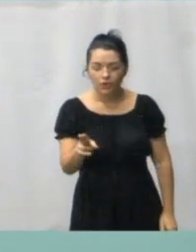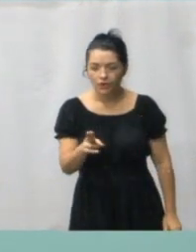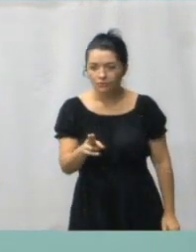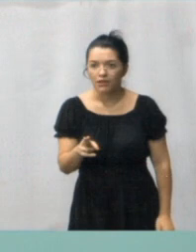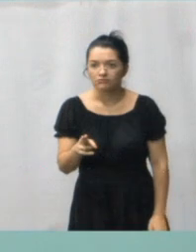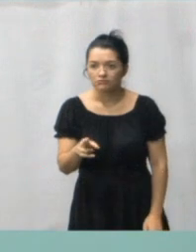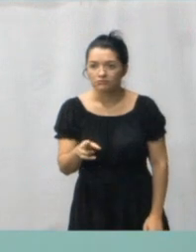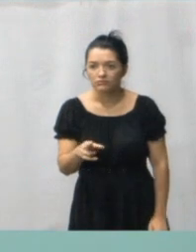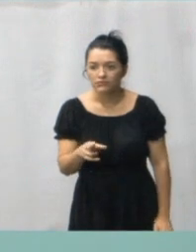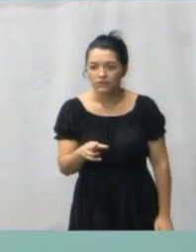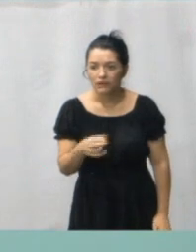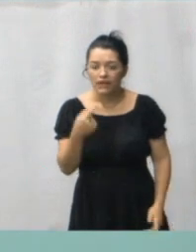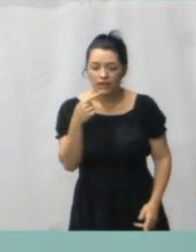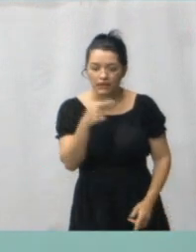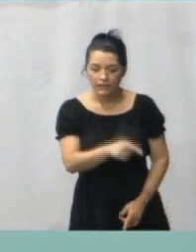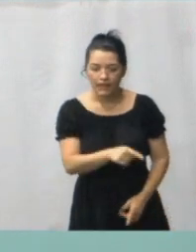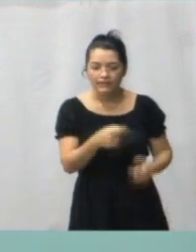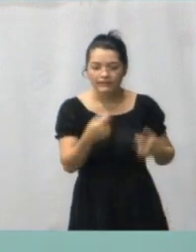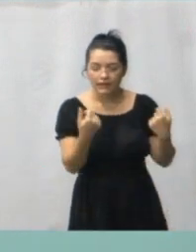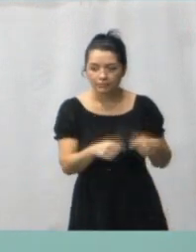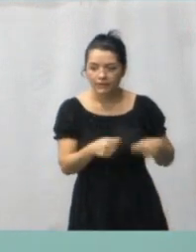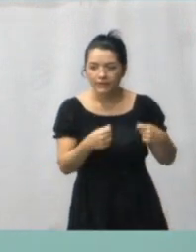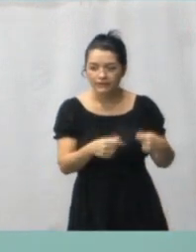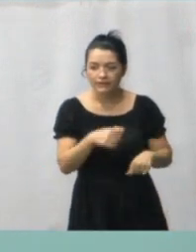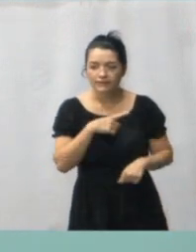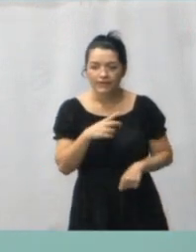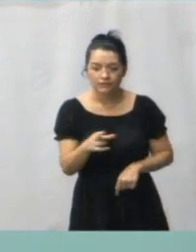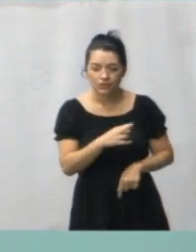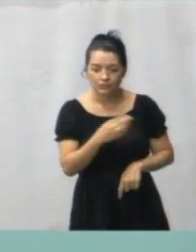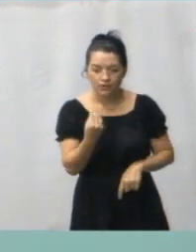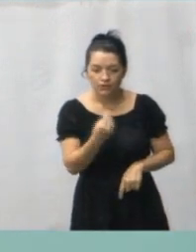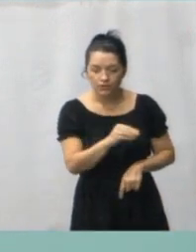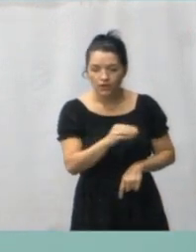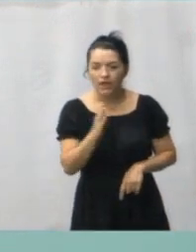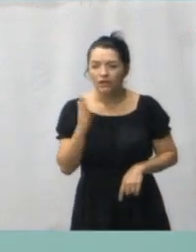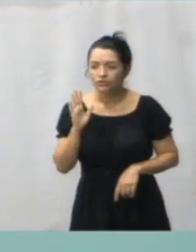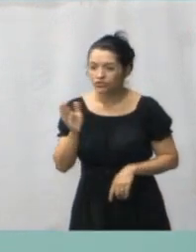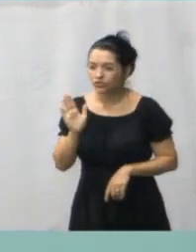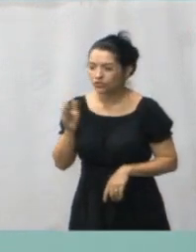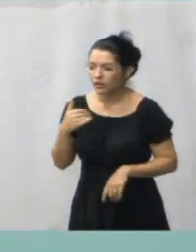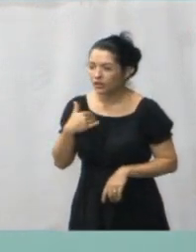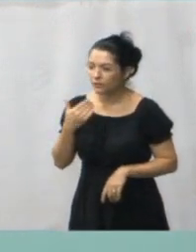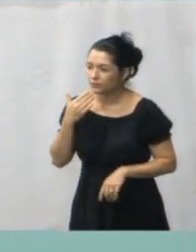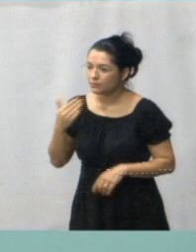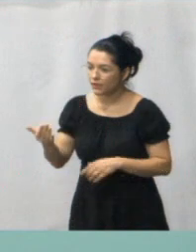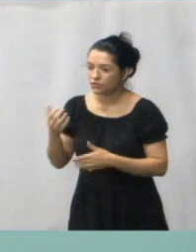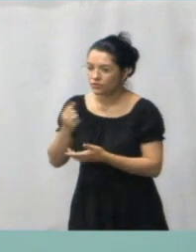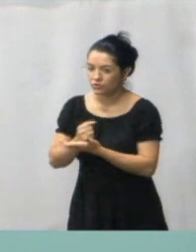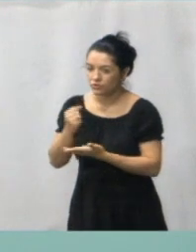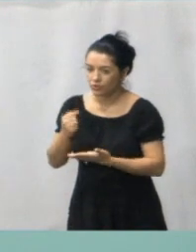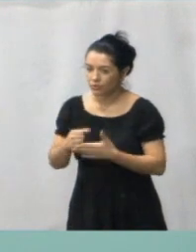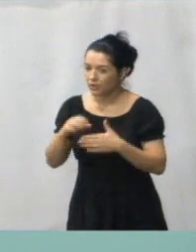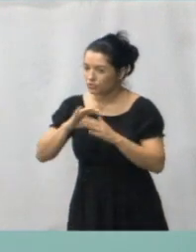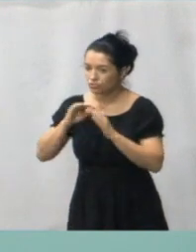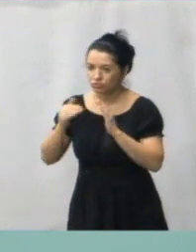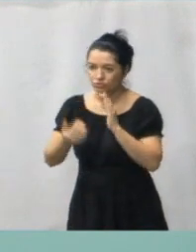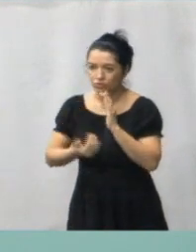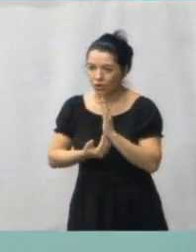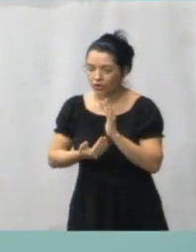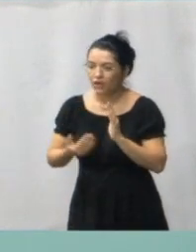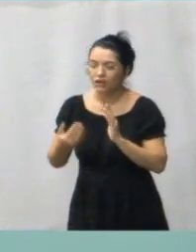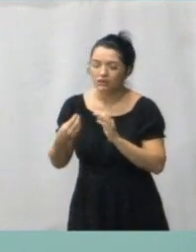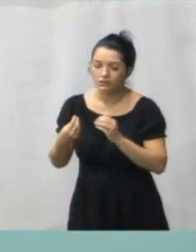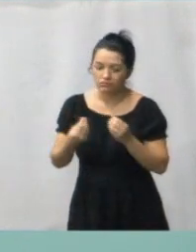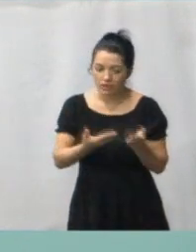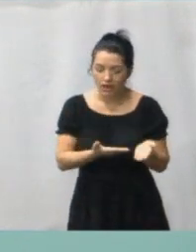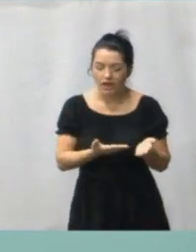precisa de ter um nome. Eu já dei entrada nessa documentação toda e gostaria dos novos pares, essa